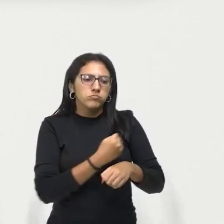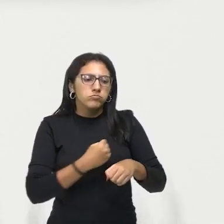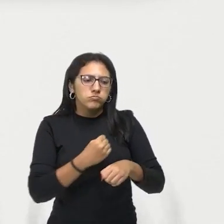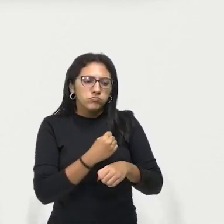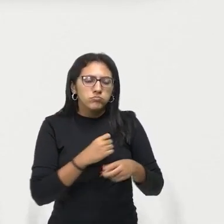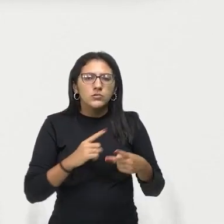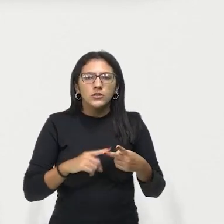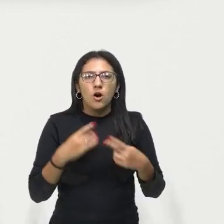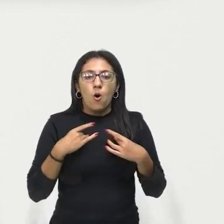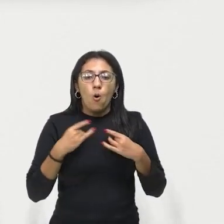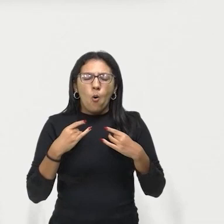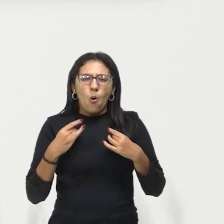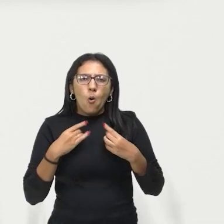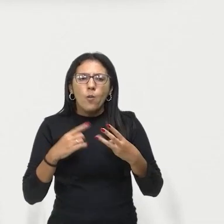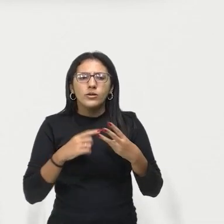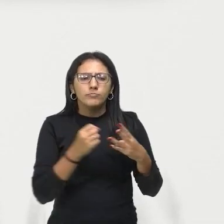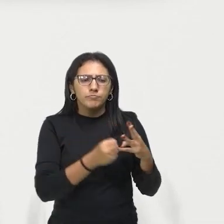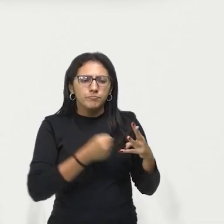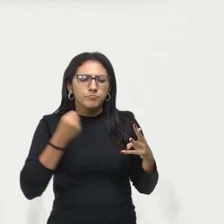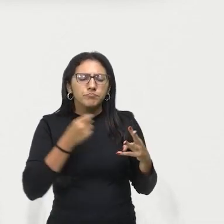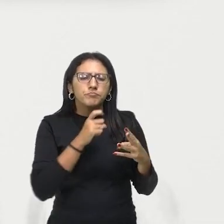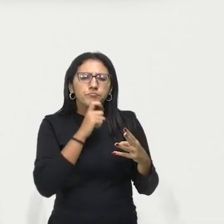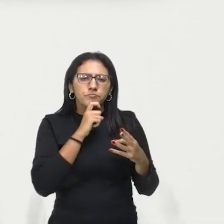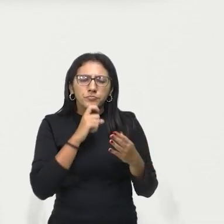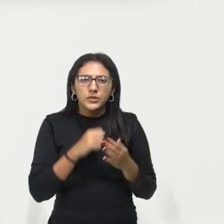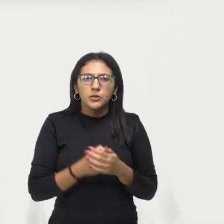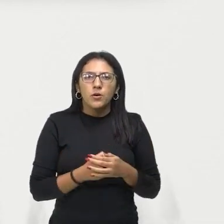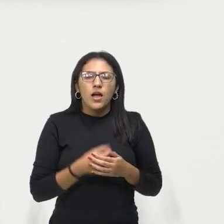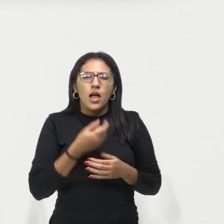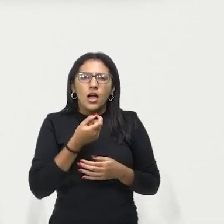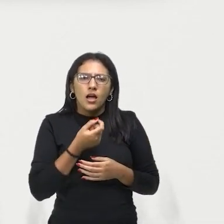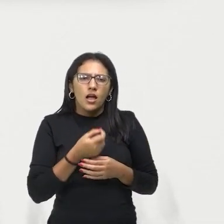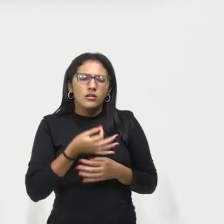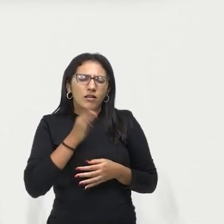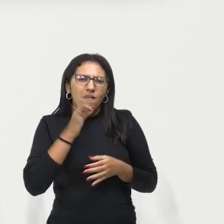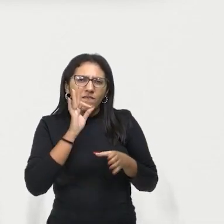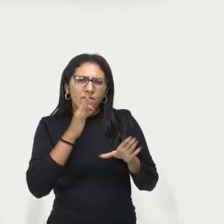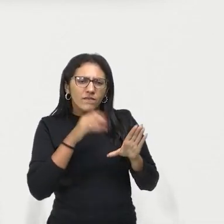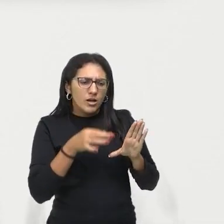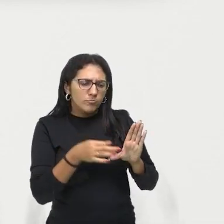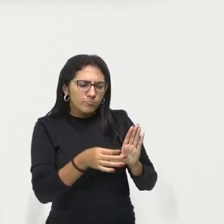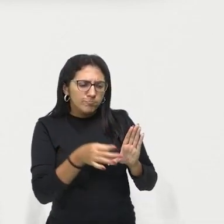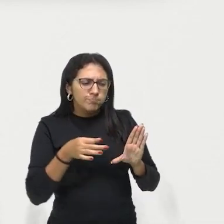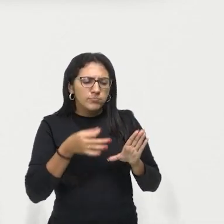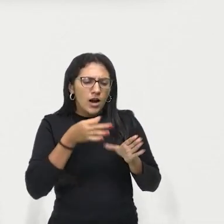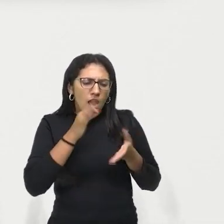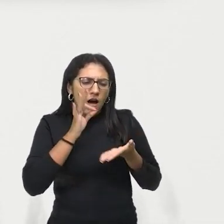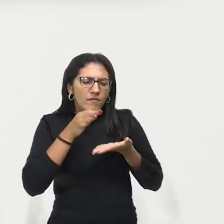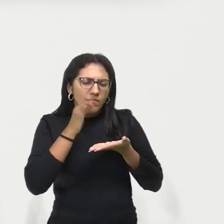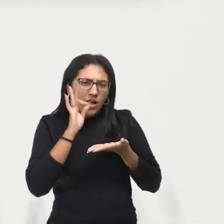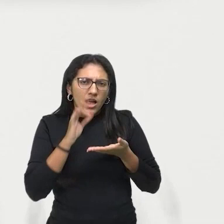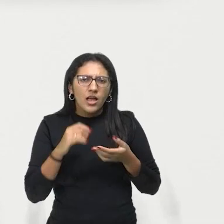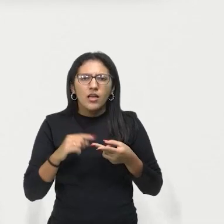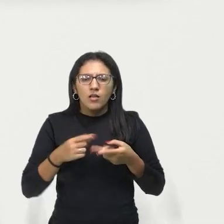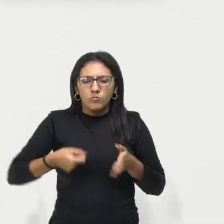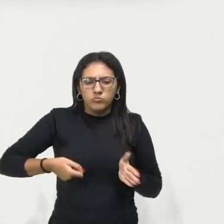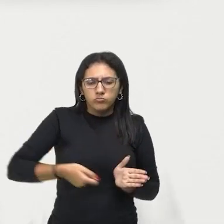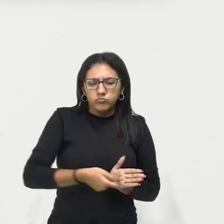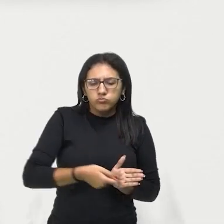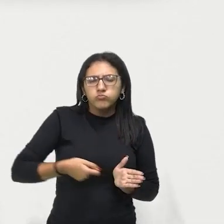linha branca, tá? Que é linha de cozinha, tá? É máquina de lavar, é geladeira, é